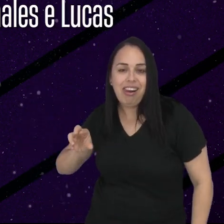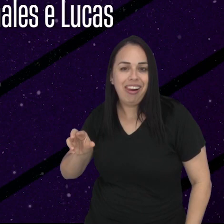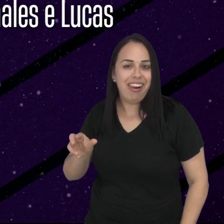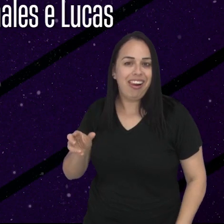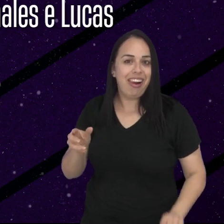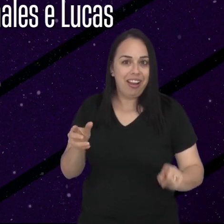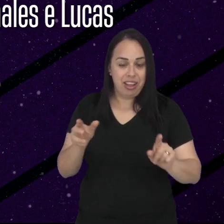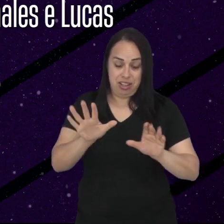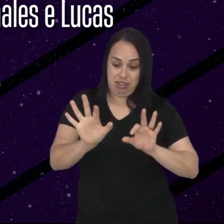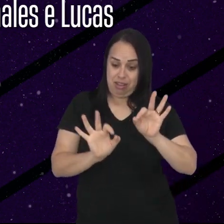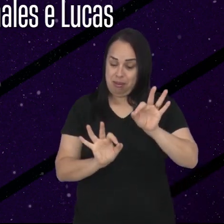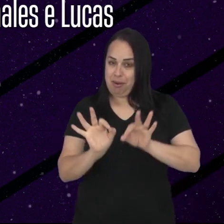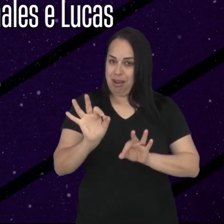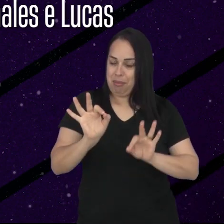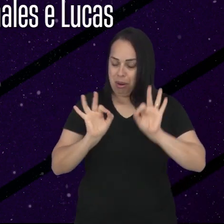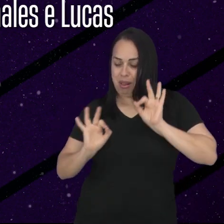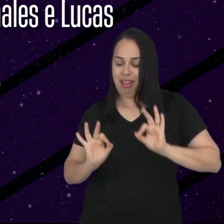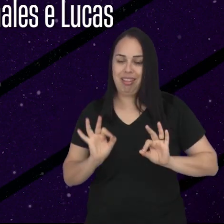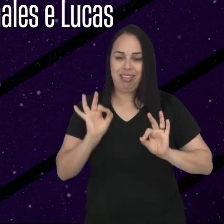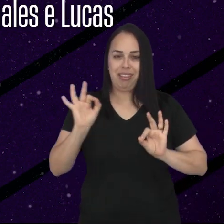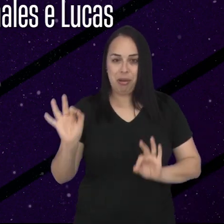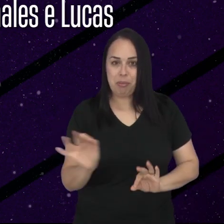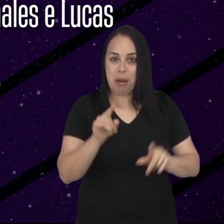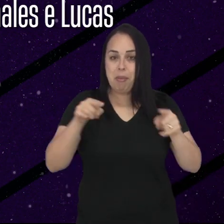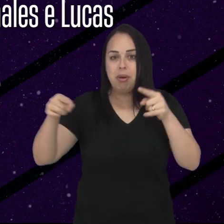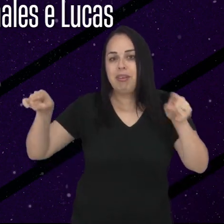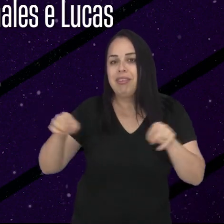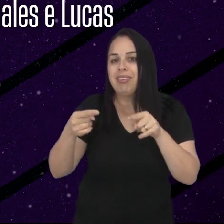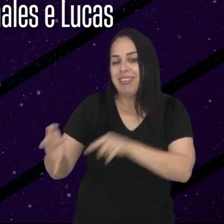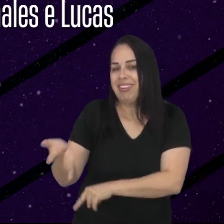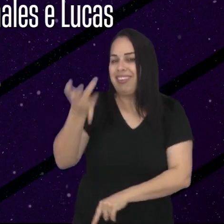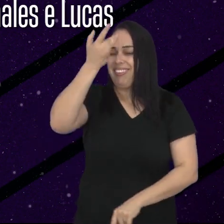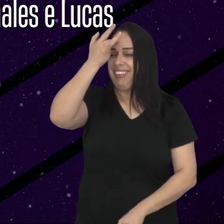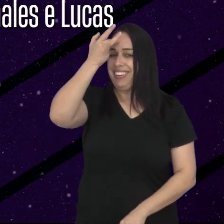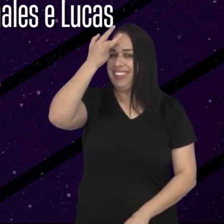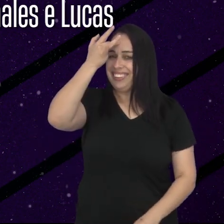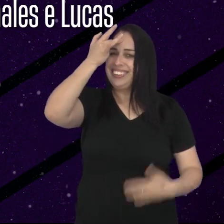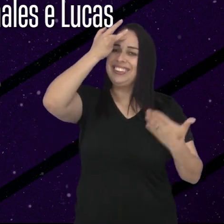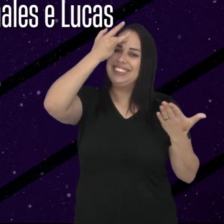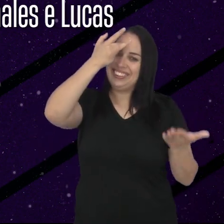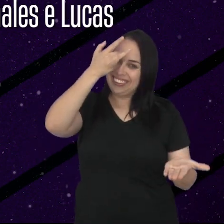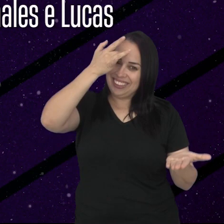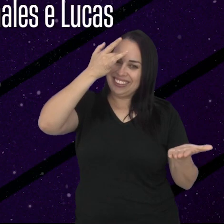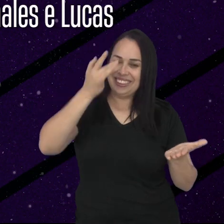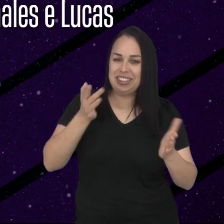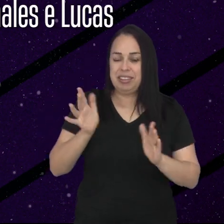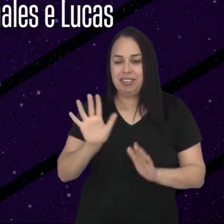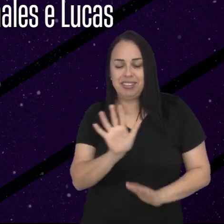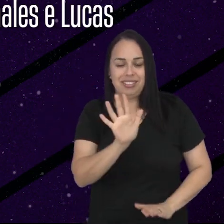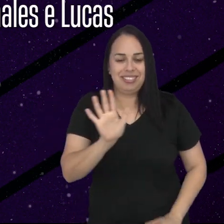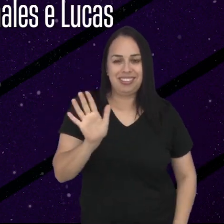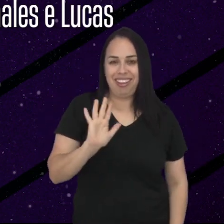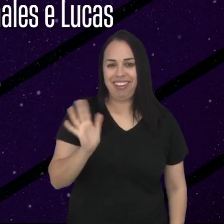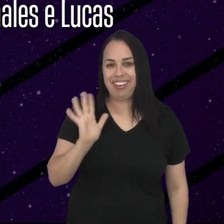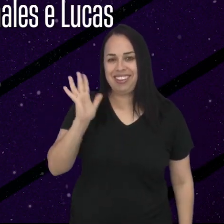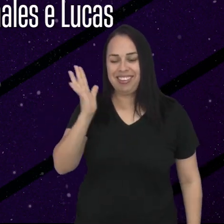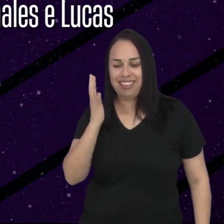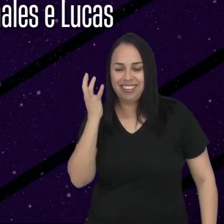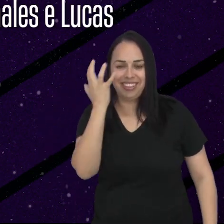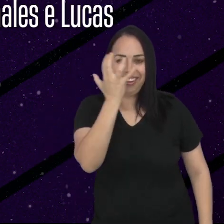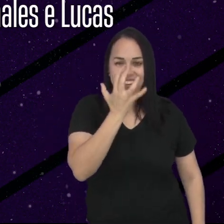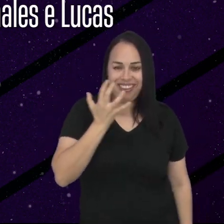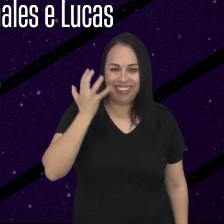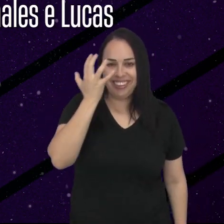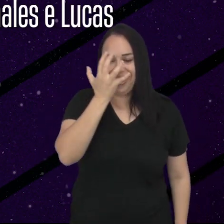aí e vai se preparando também pra ficar com a música na sua cabeça por algum tempo, viu? Foi no tchau que eu me apaixonei,